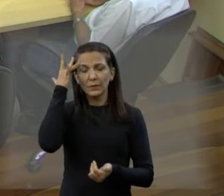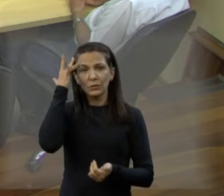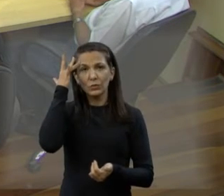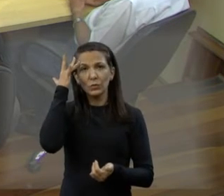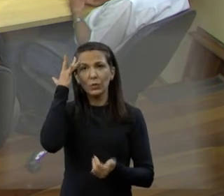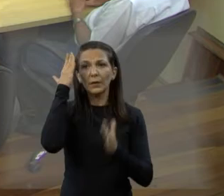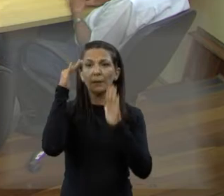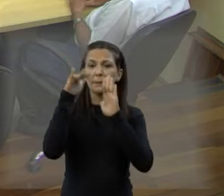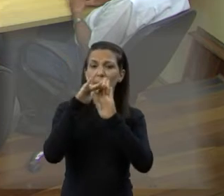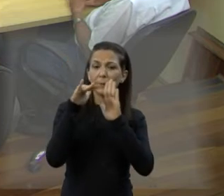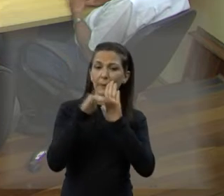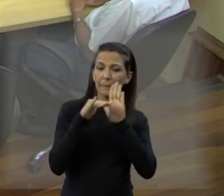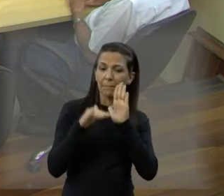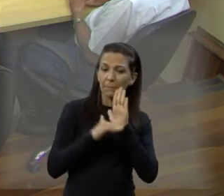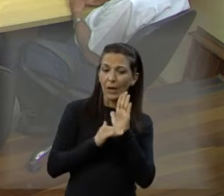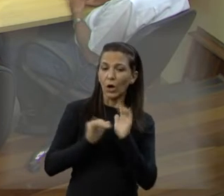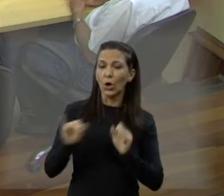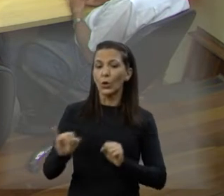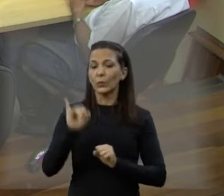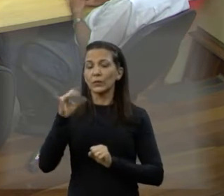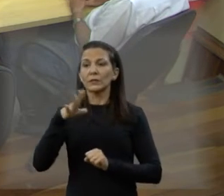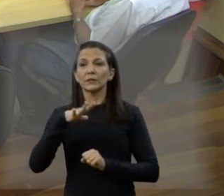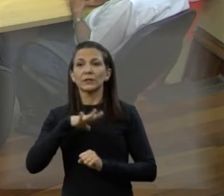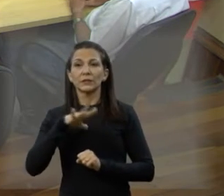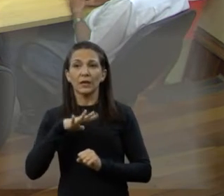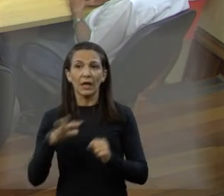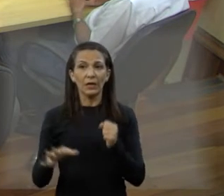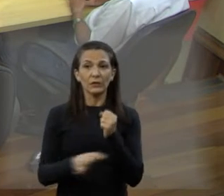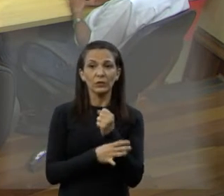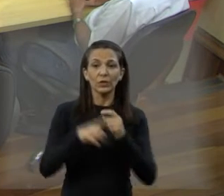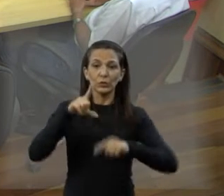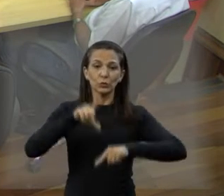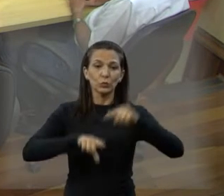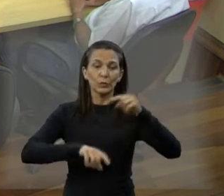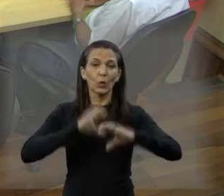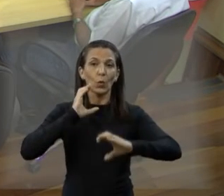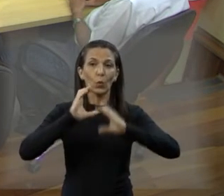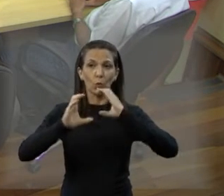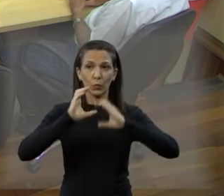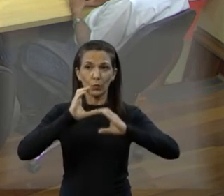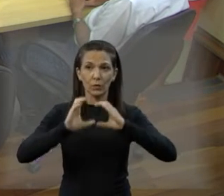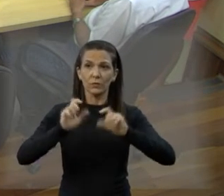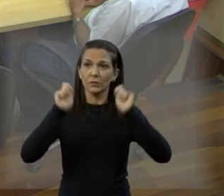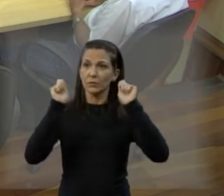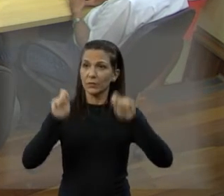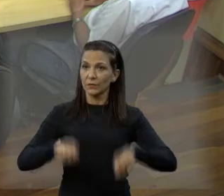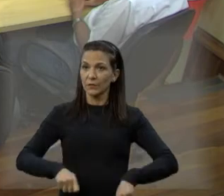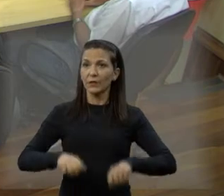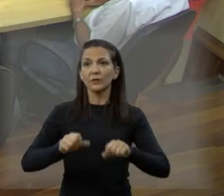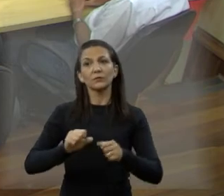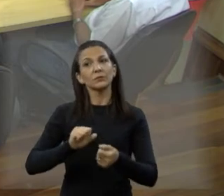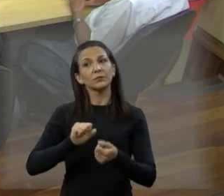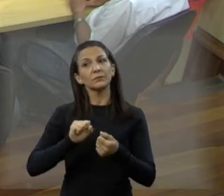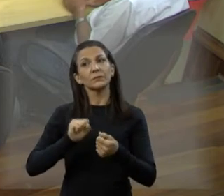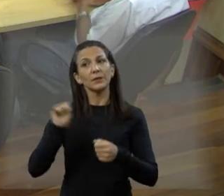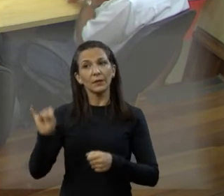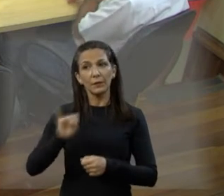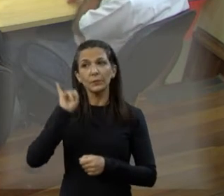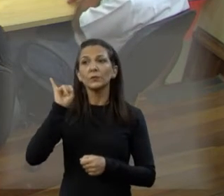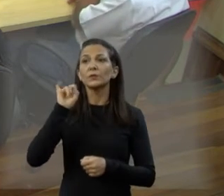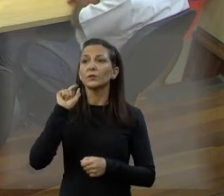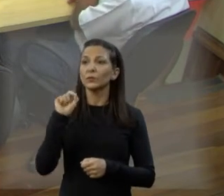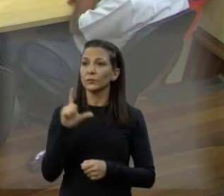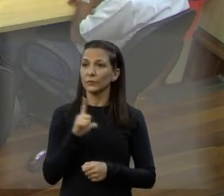pauta importante para cidade né E aí eu acho que a gente garante um instrumento de comunicação que ele é bastante afetivo faz sentido mas